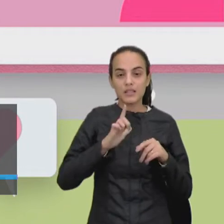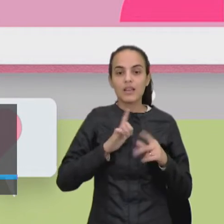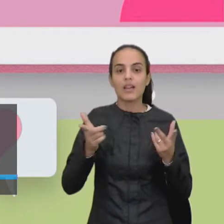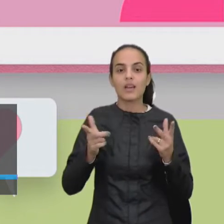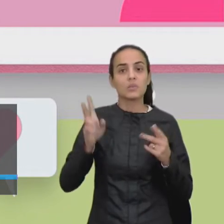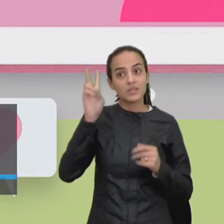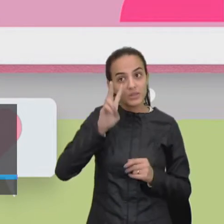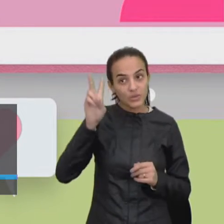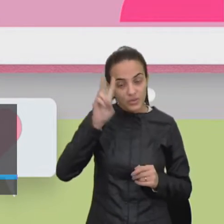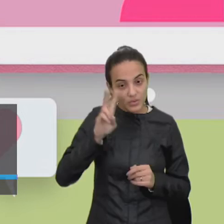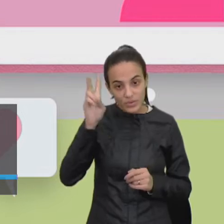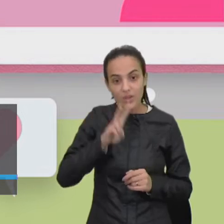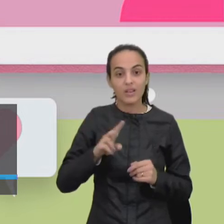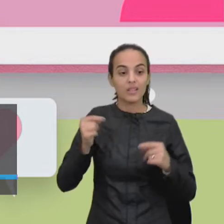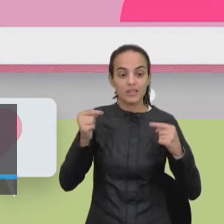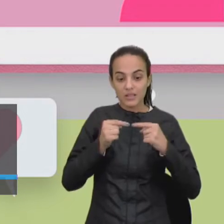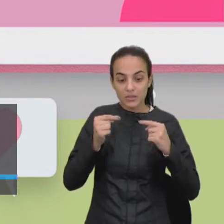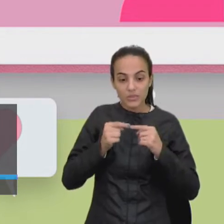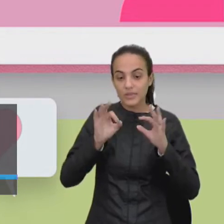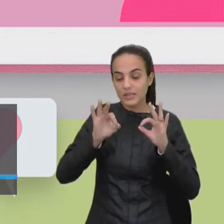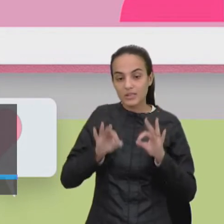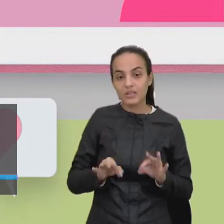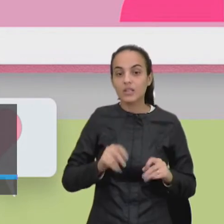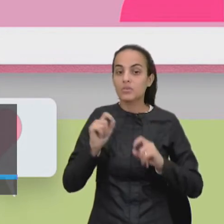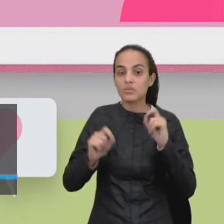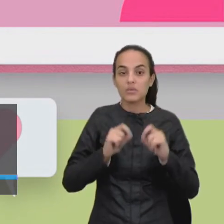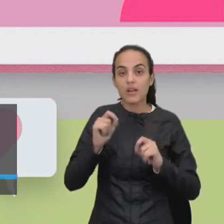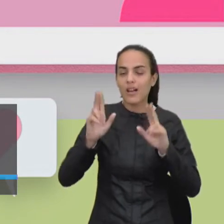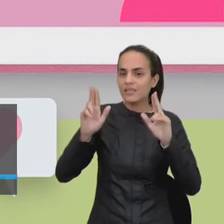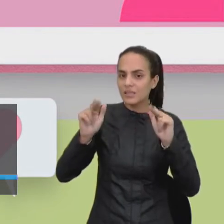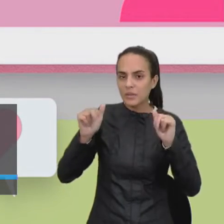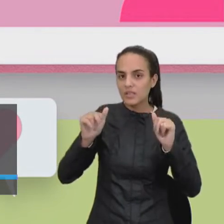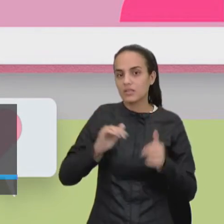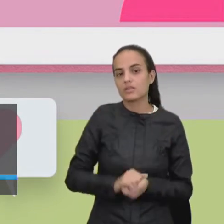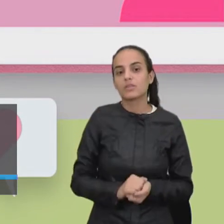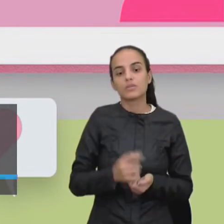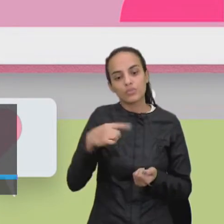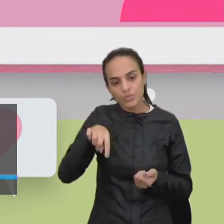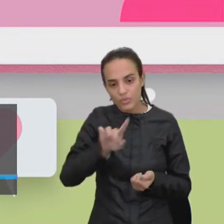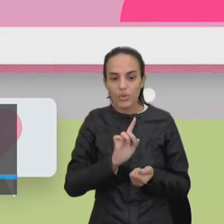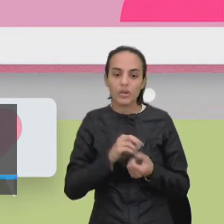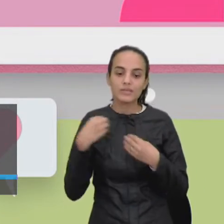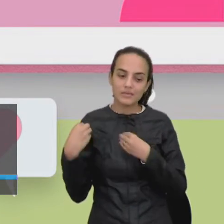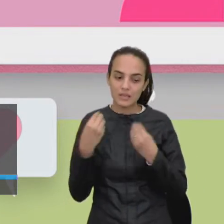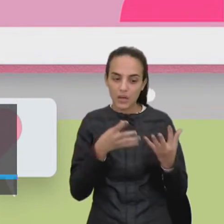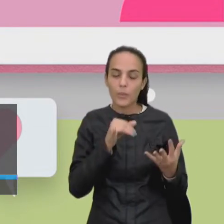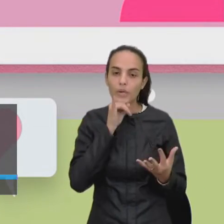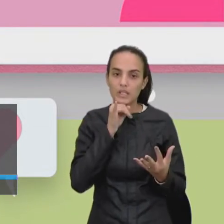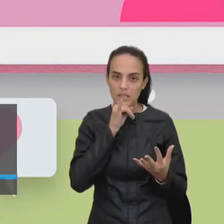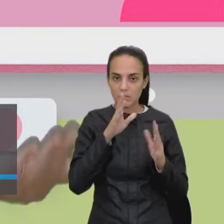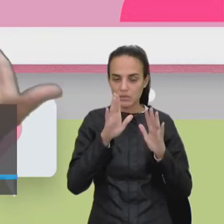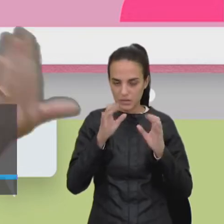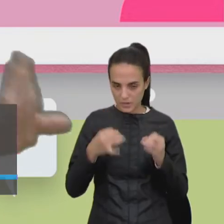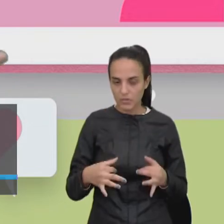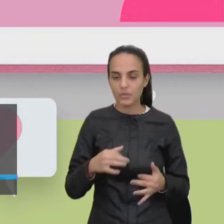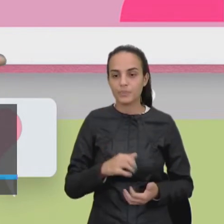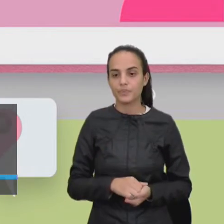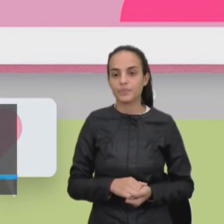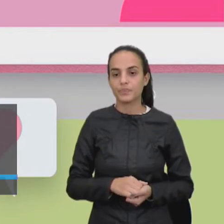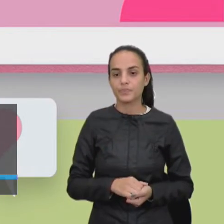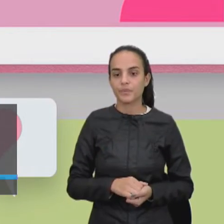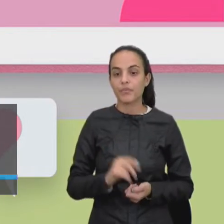uma história relacionada com essa temática. É o que a gente deu aqui como exemplos. Por exemplo, eu e a Pro Fernanda